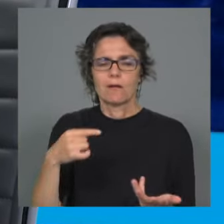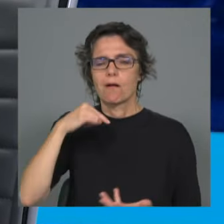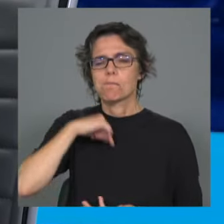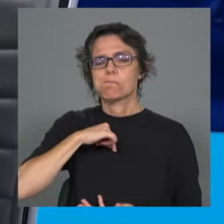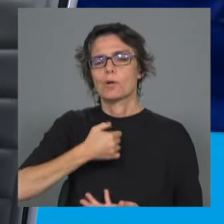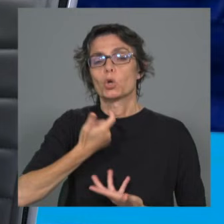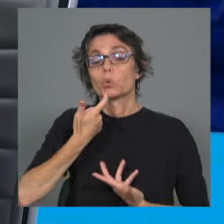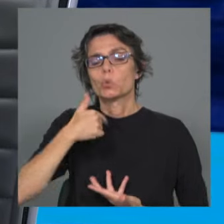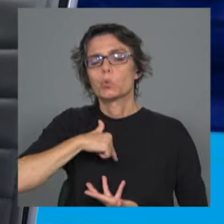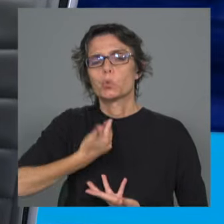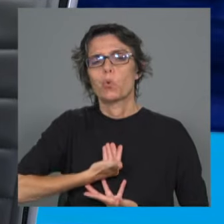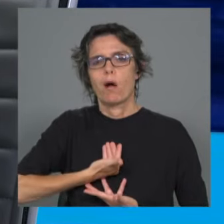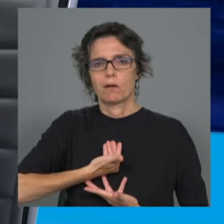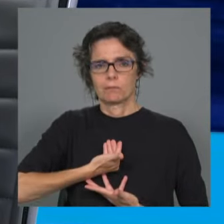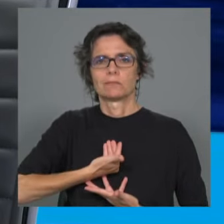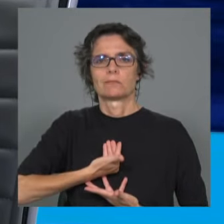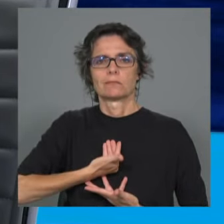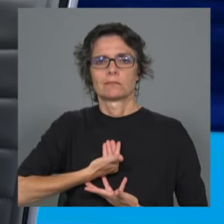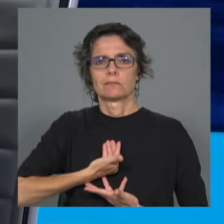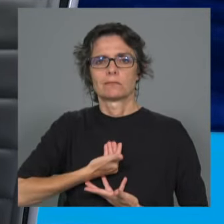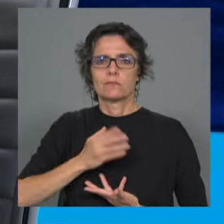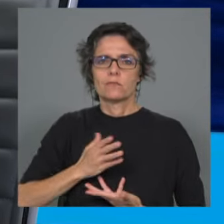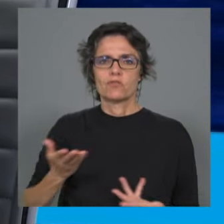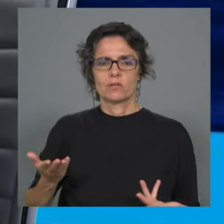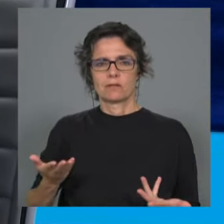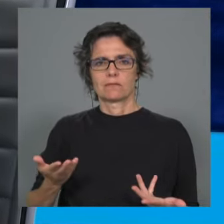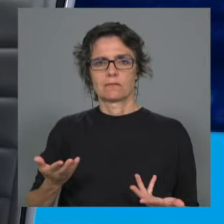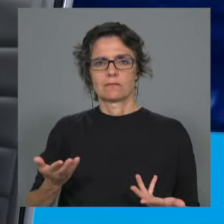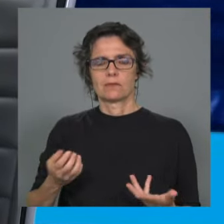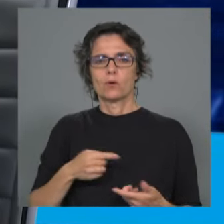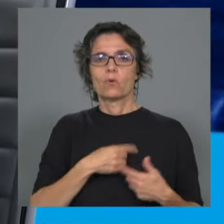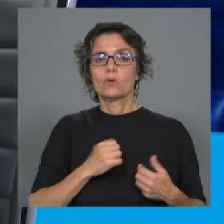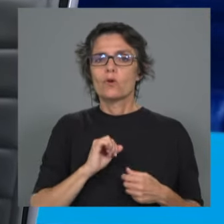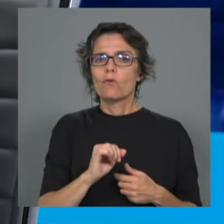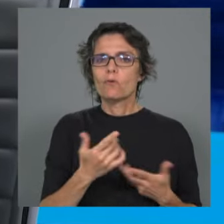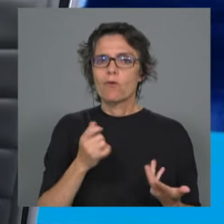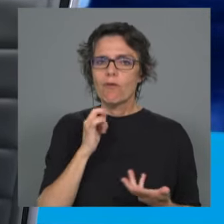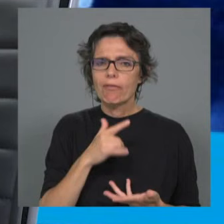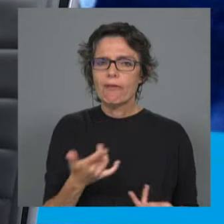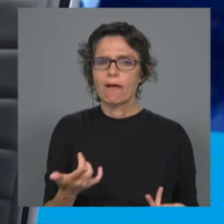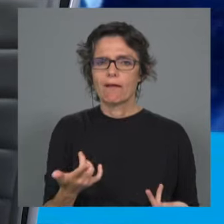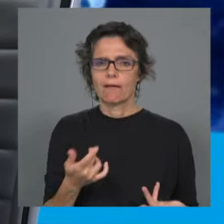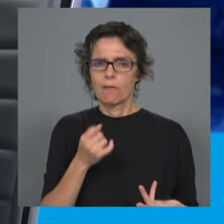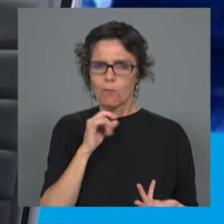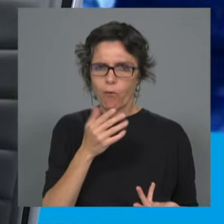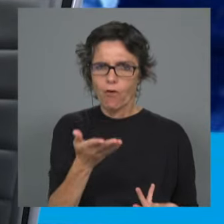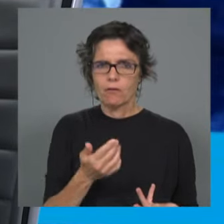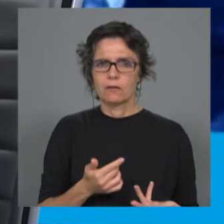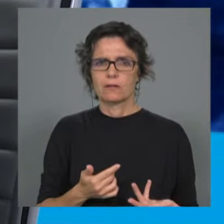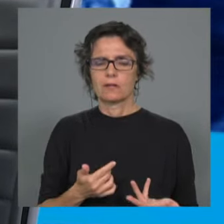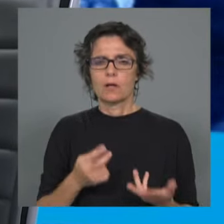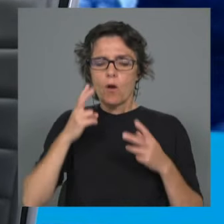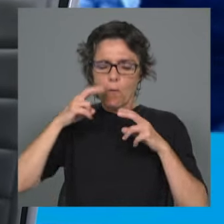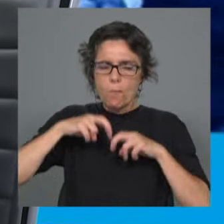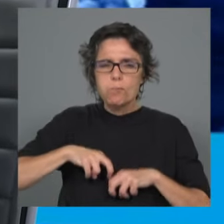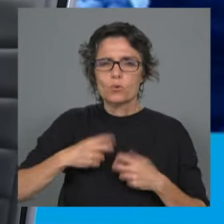ao abismo, mas está dentro de ti, na tua boca, no teu coração. E por isso, o